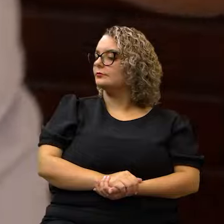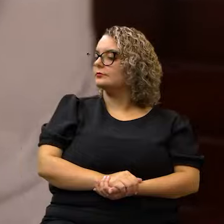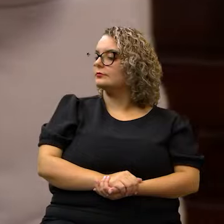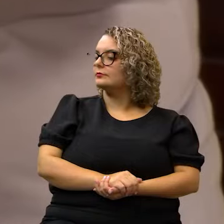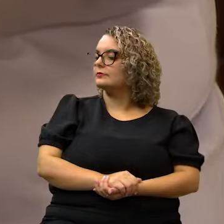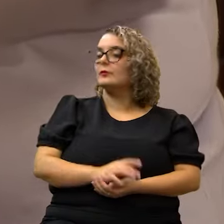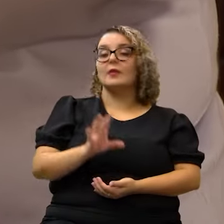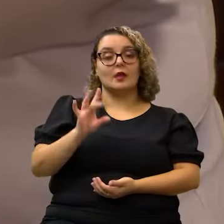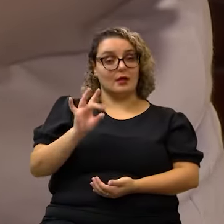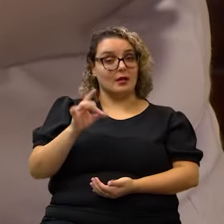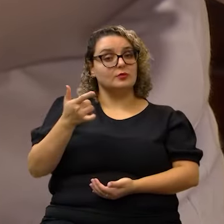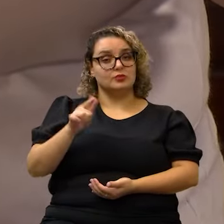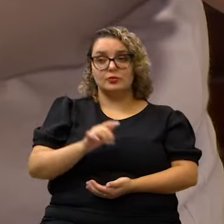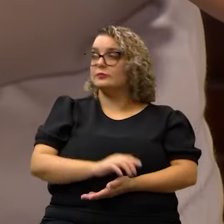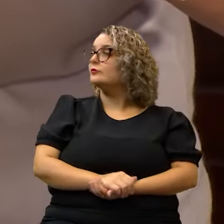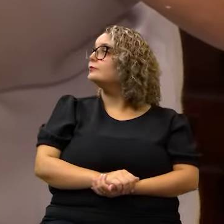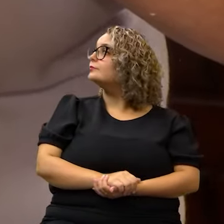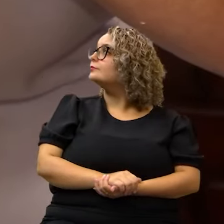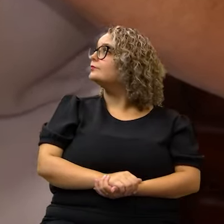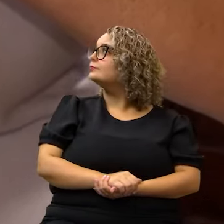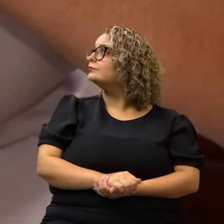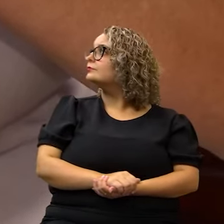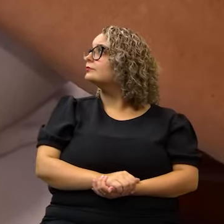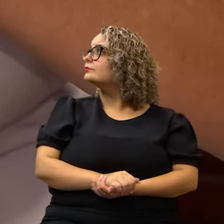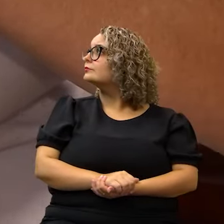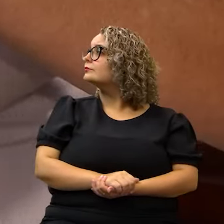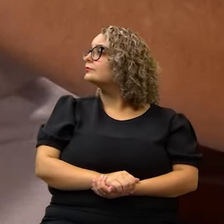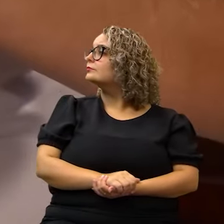Mais um pinguinho de cola aqui.